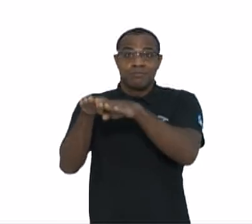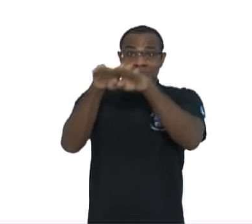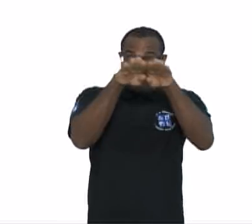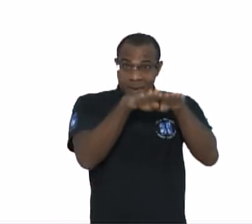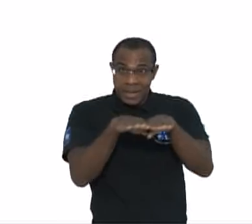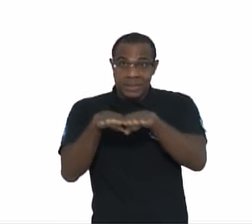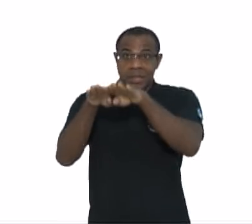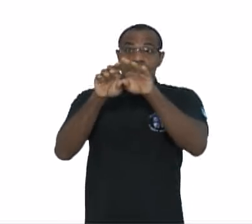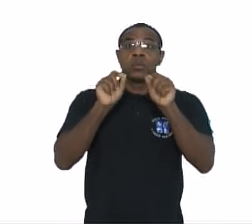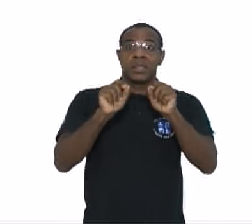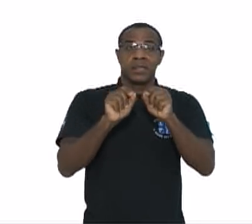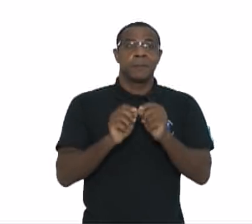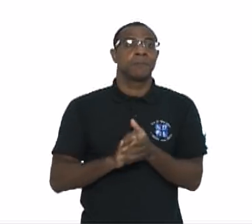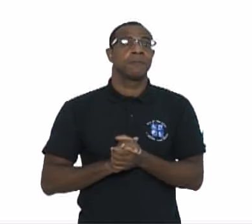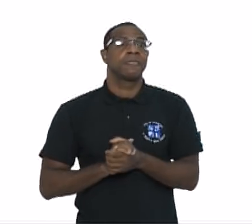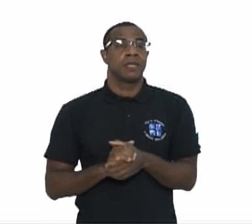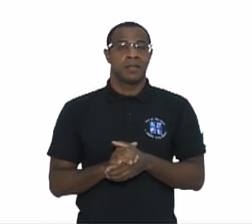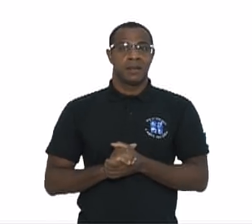metro cúbico,